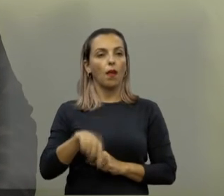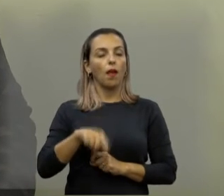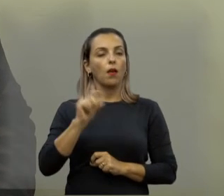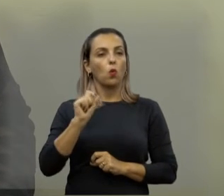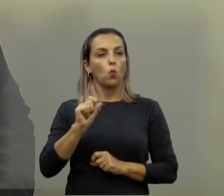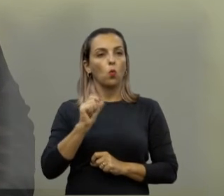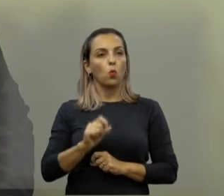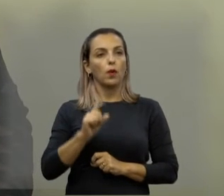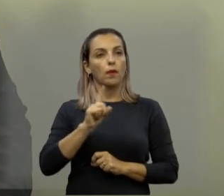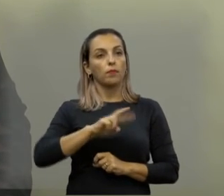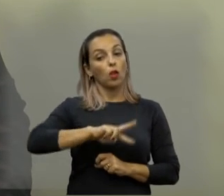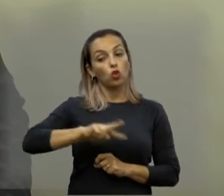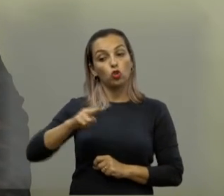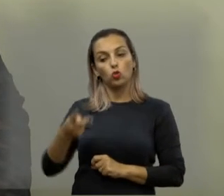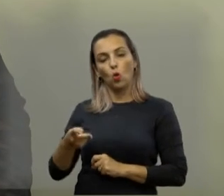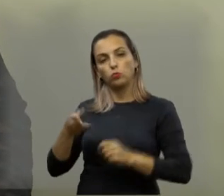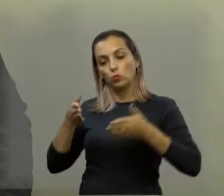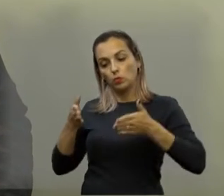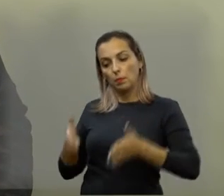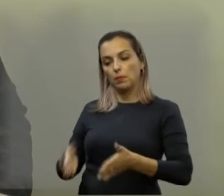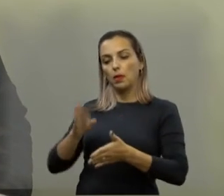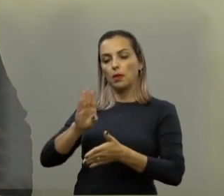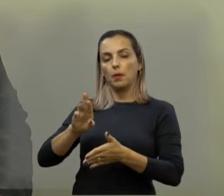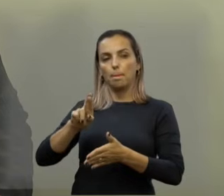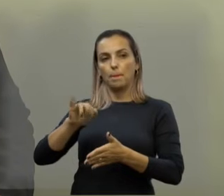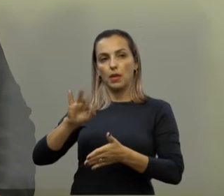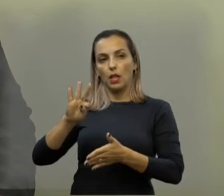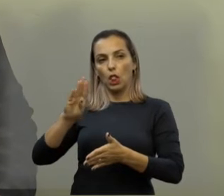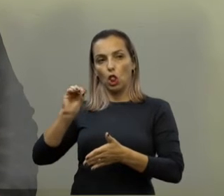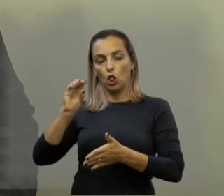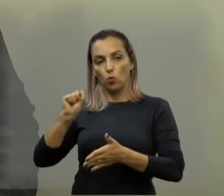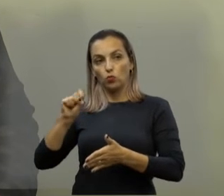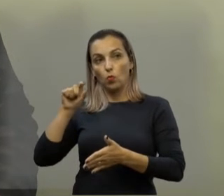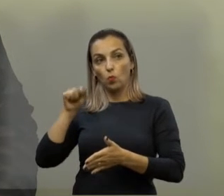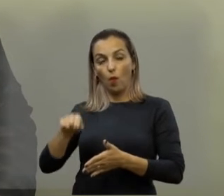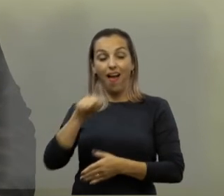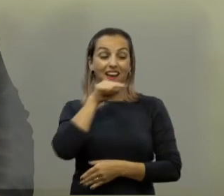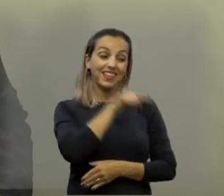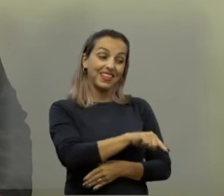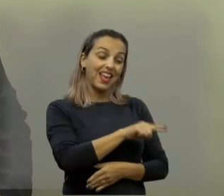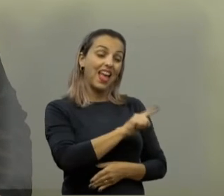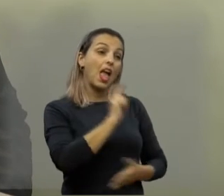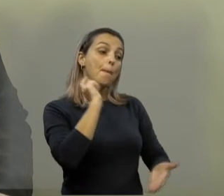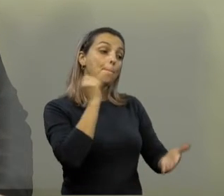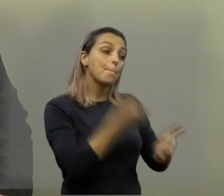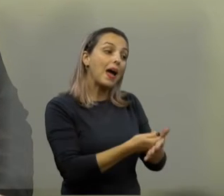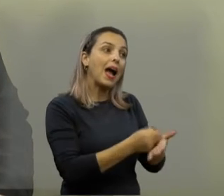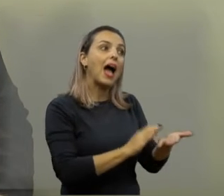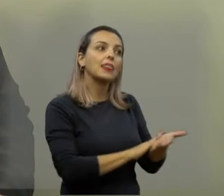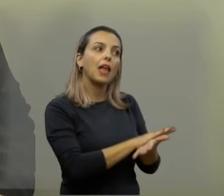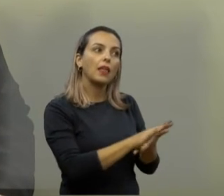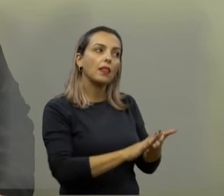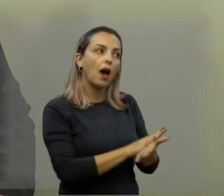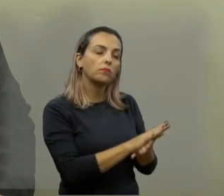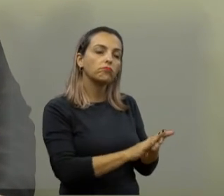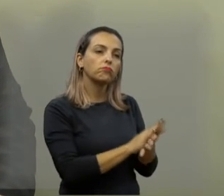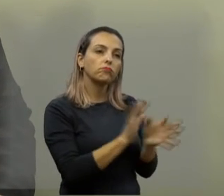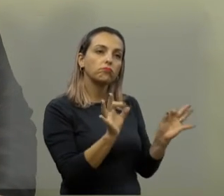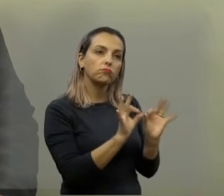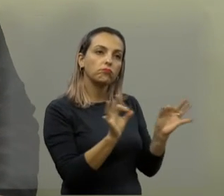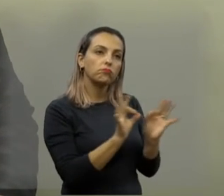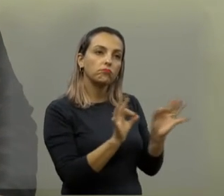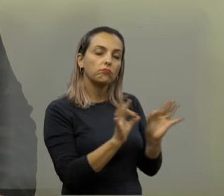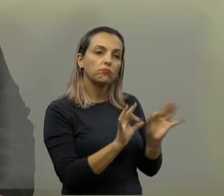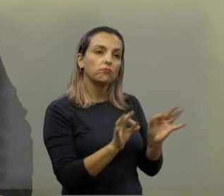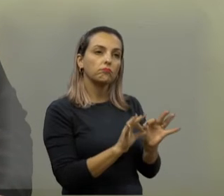que o contrário das sepulturas do Cemitério dos Britos não são cobradas não são